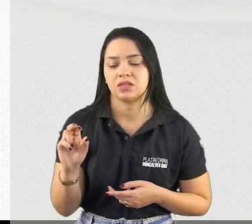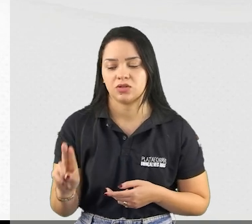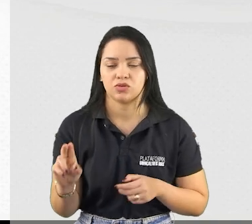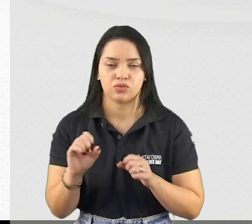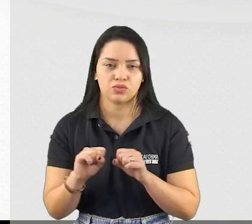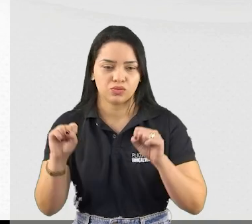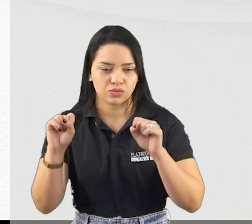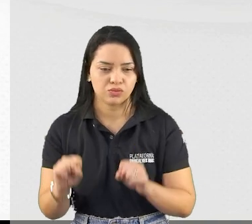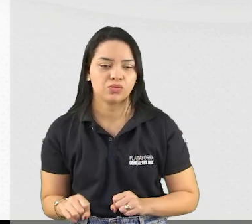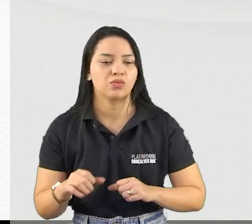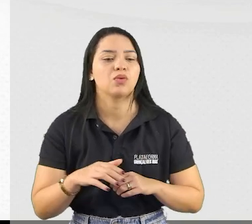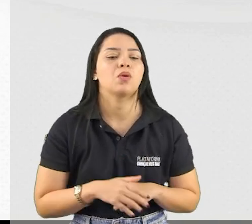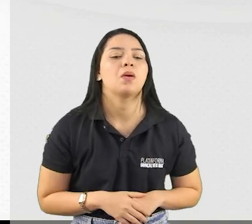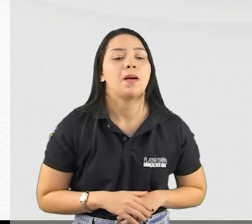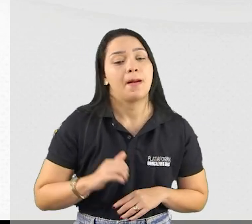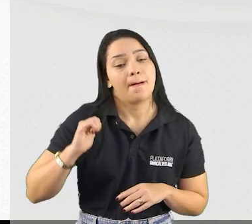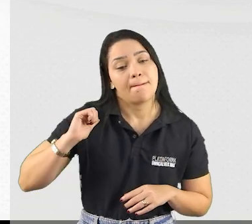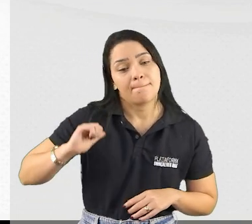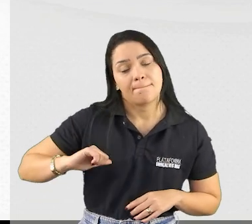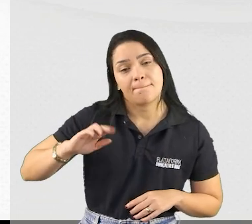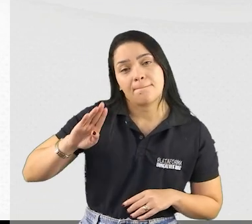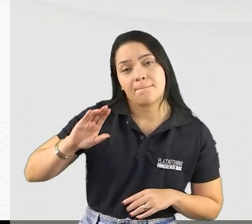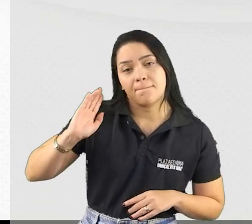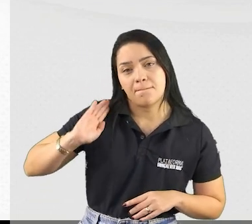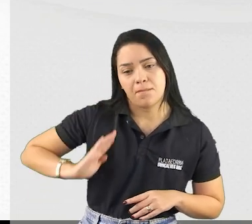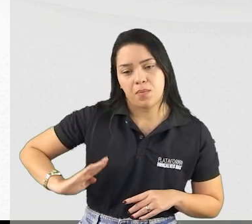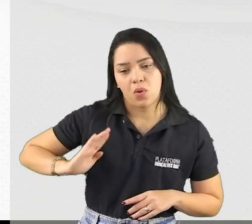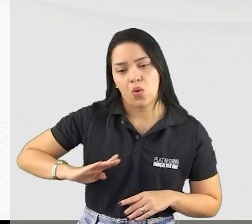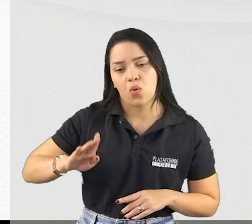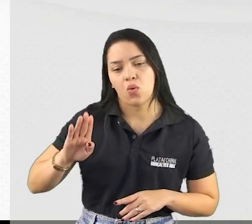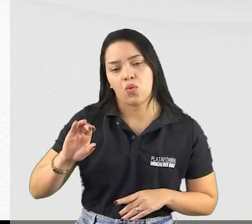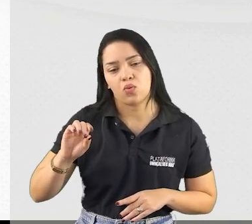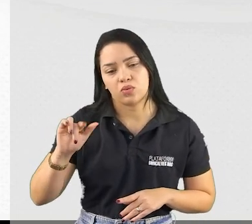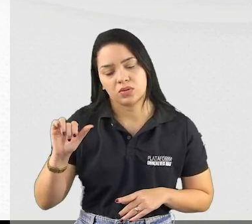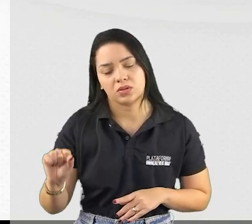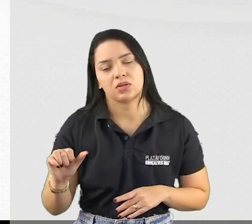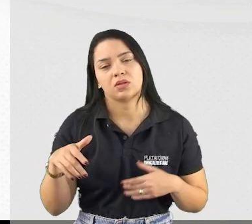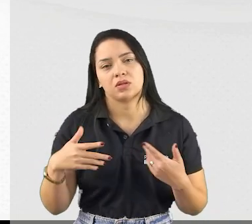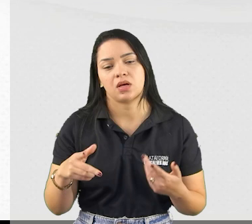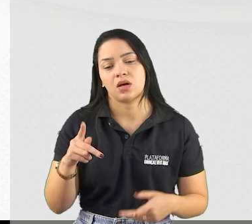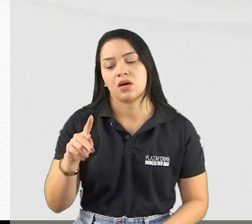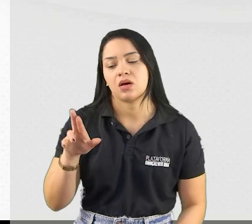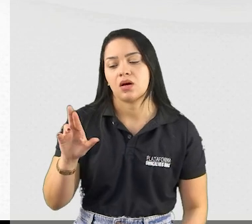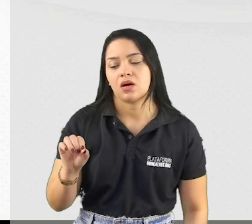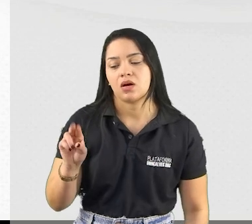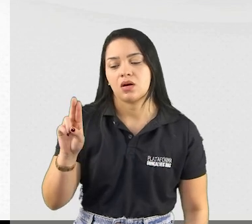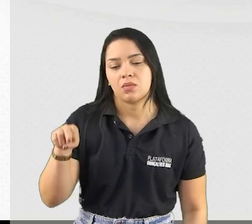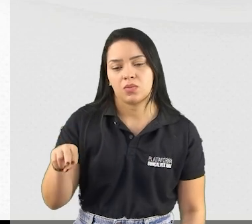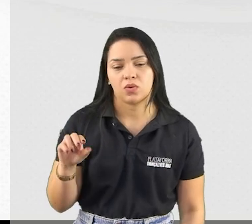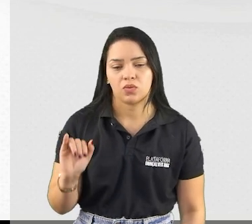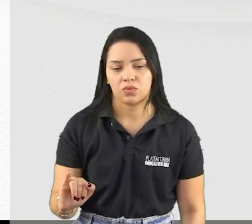que é o SISU. A gente vai utilizar também para bolsas em universidades particulares, através do